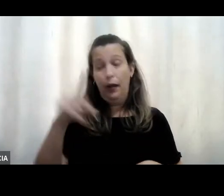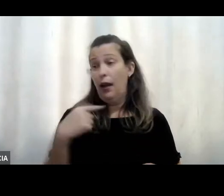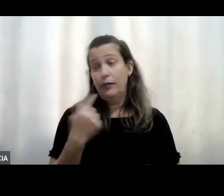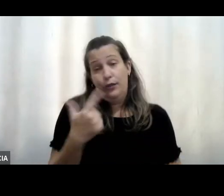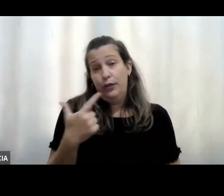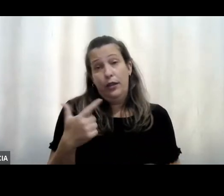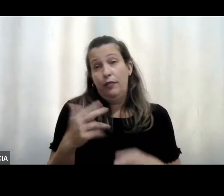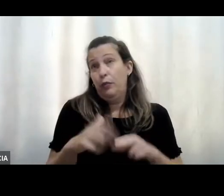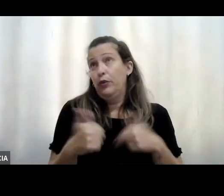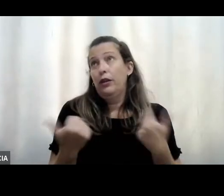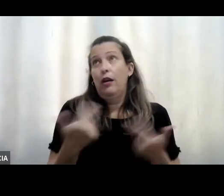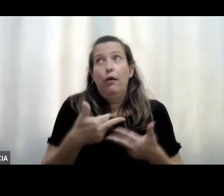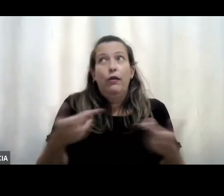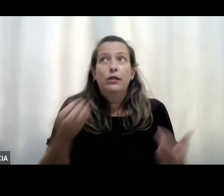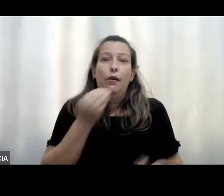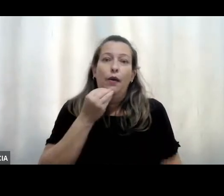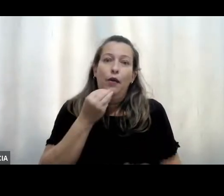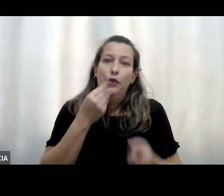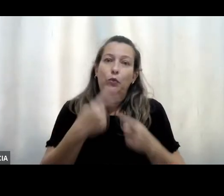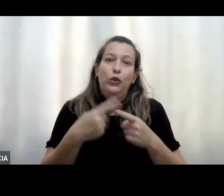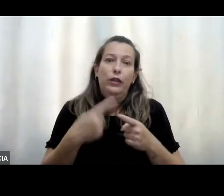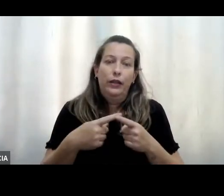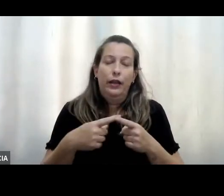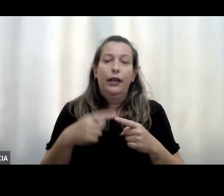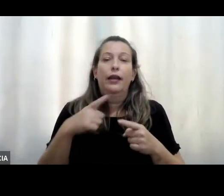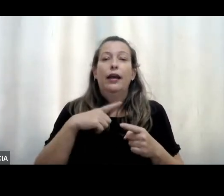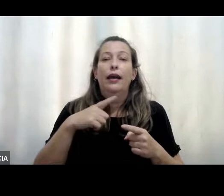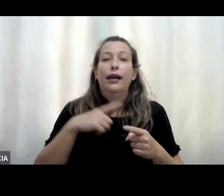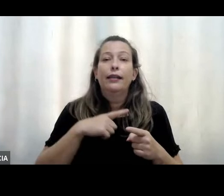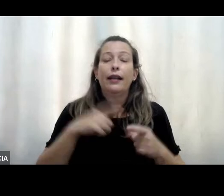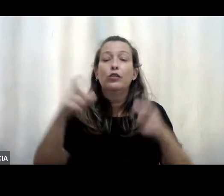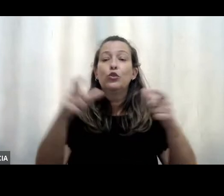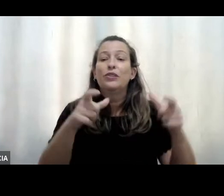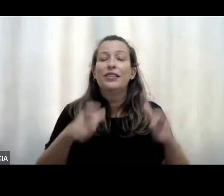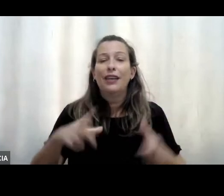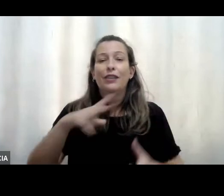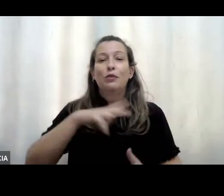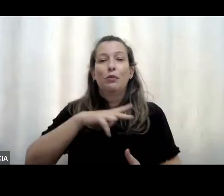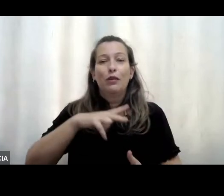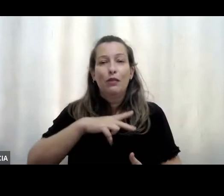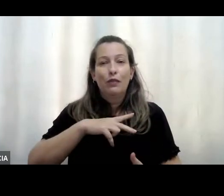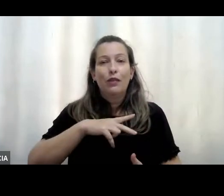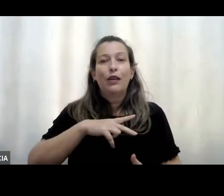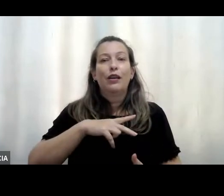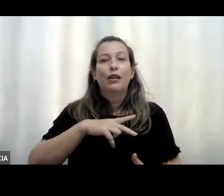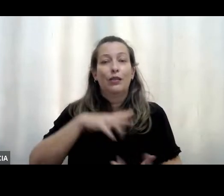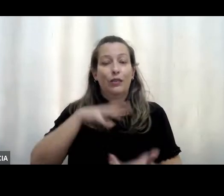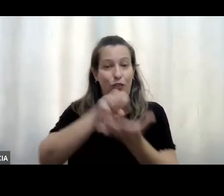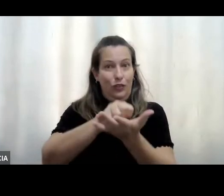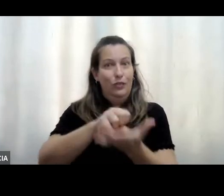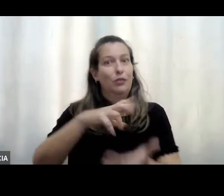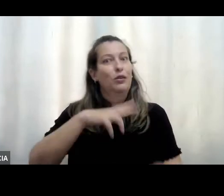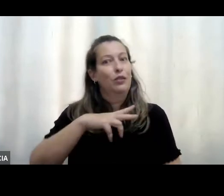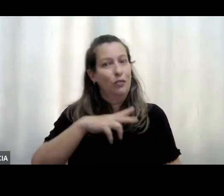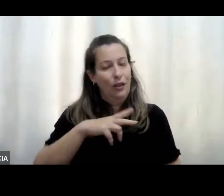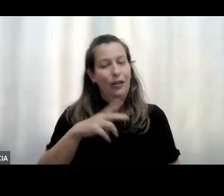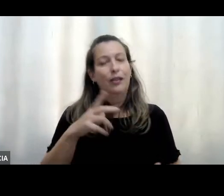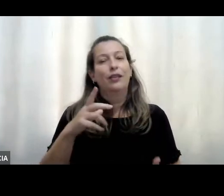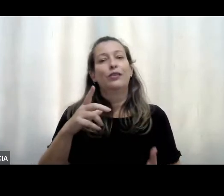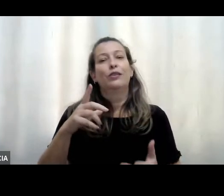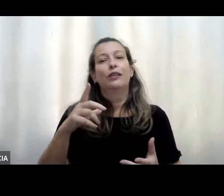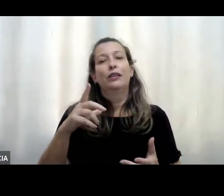na confusão privatista, né, dos espaços privados e públicos no Brasil, desde a sua origem, né,